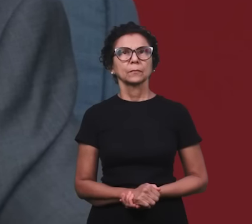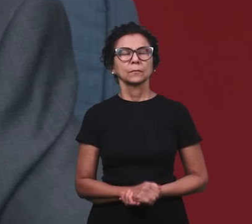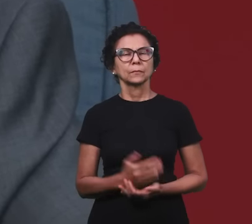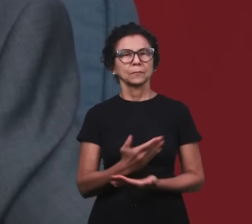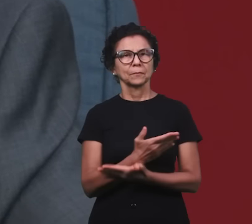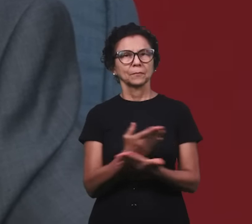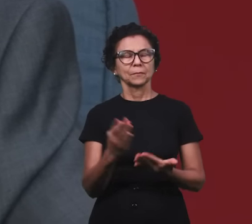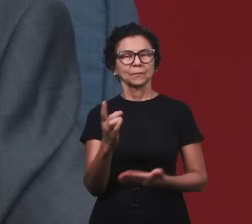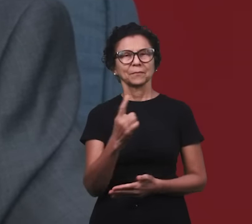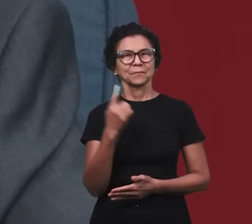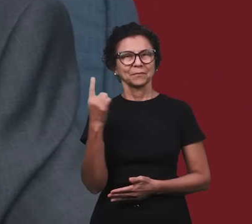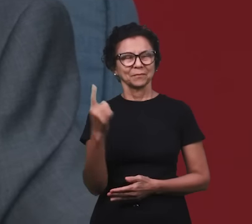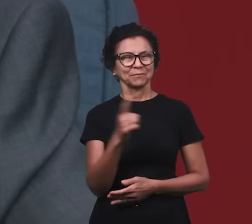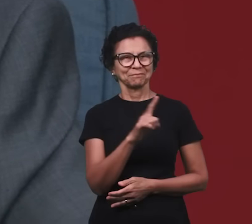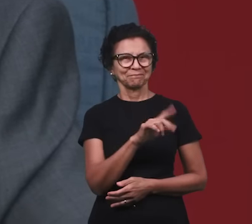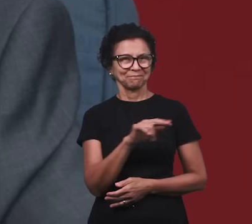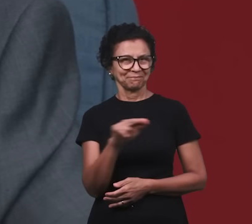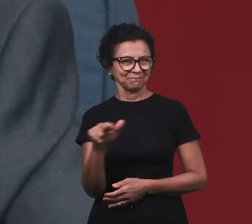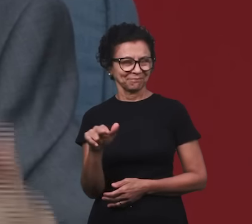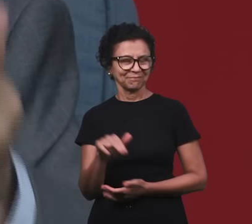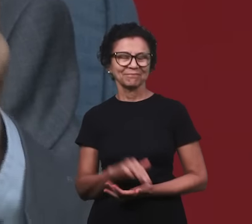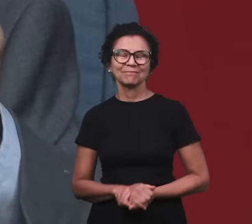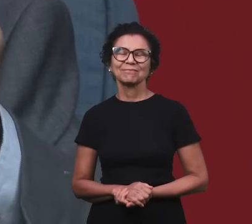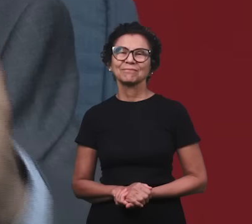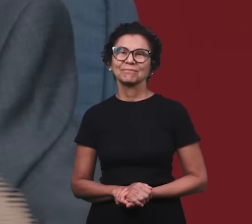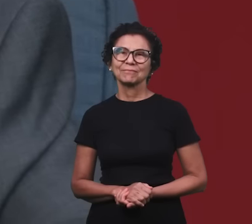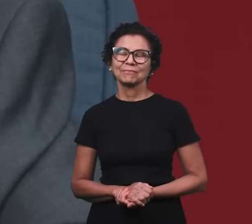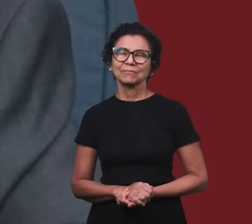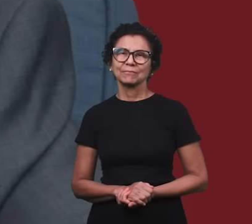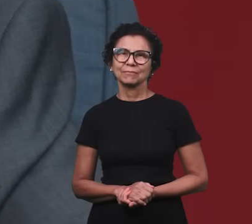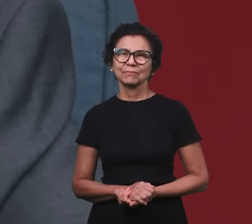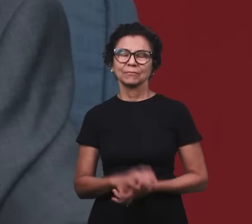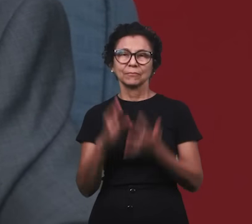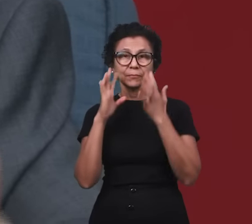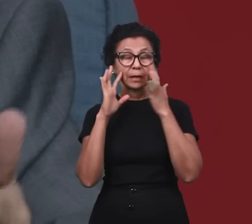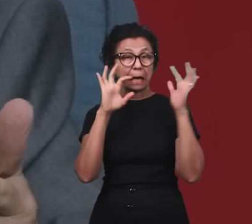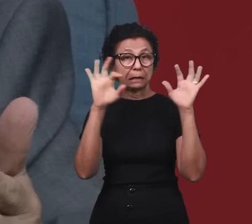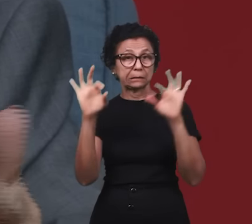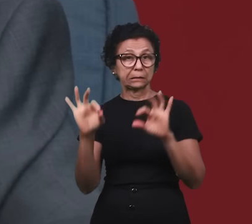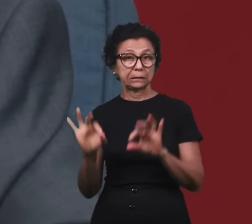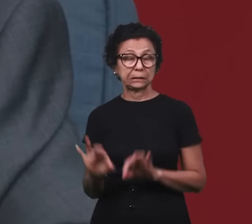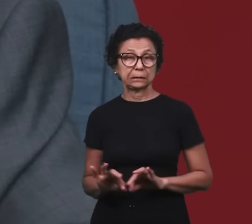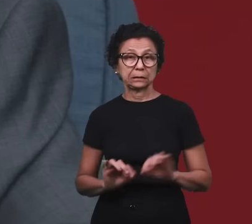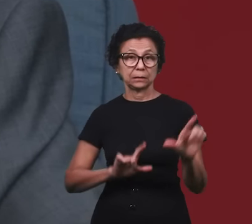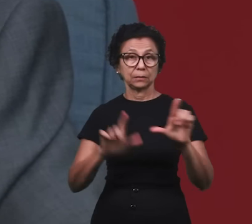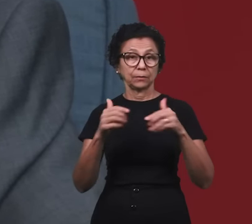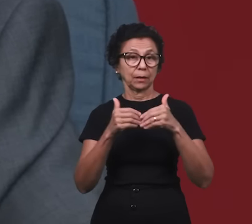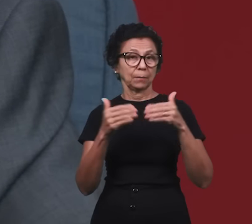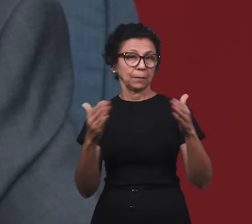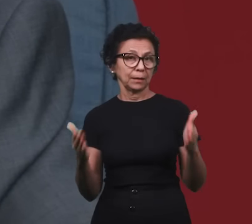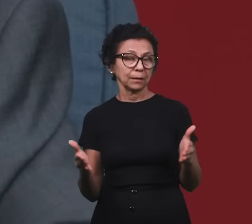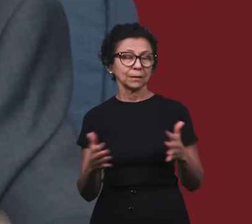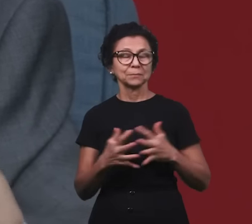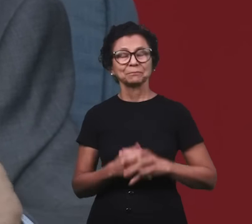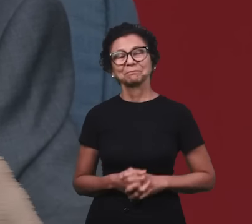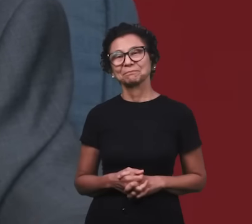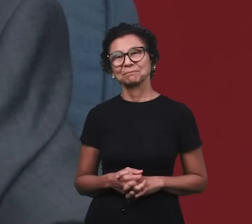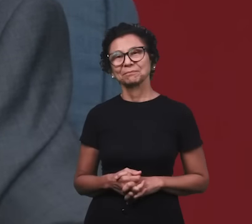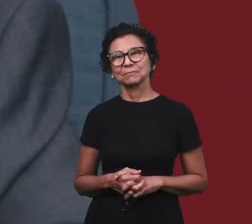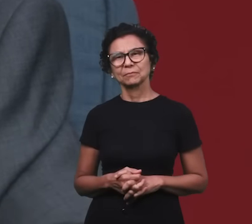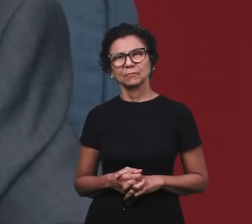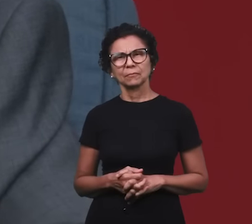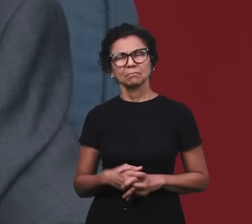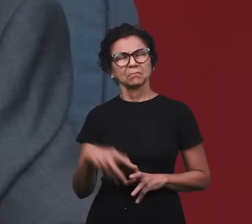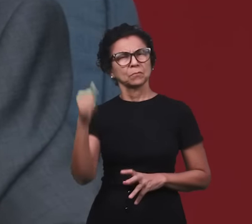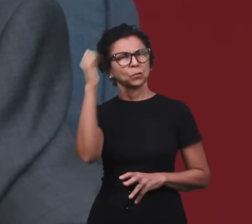Eu quero saudar a todos os nossos irmãos, aqueles que nos veem pelos canais abertos de TV. Em